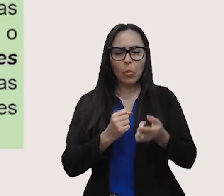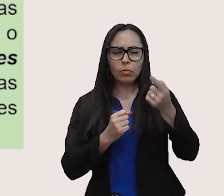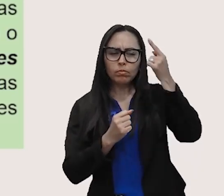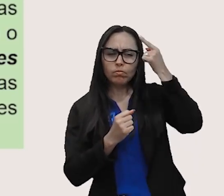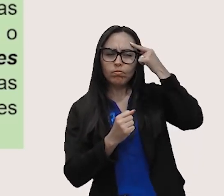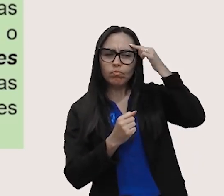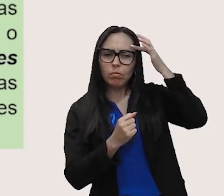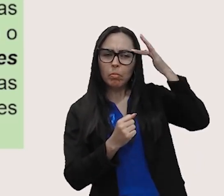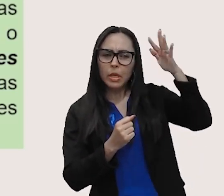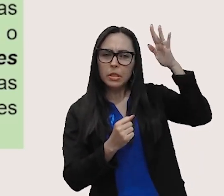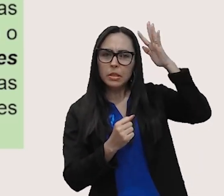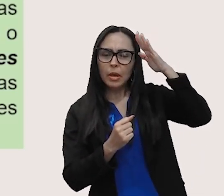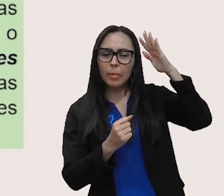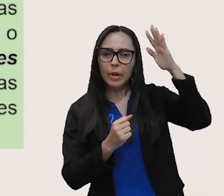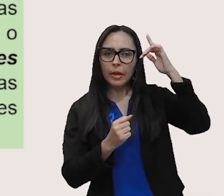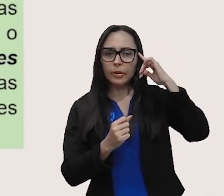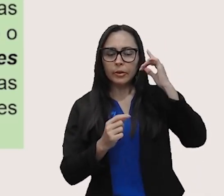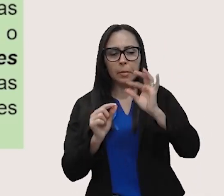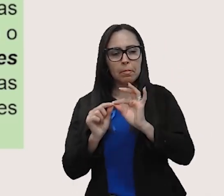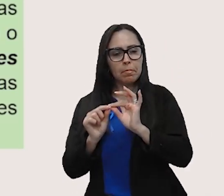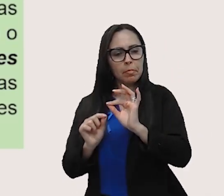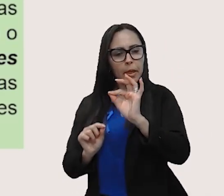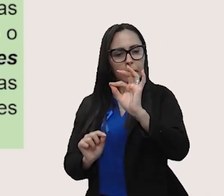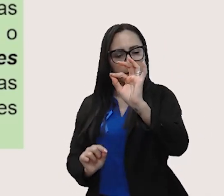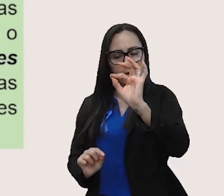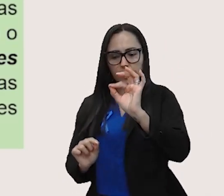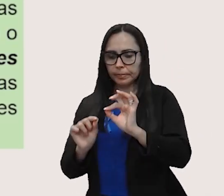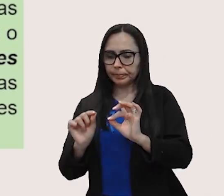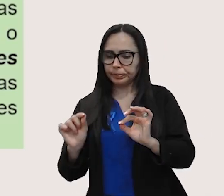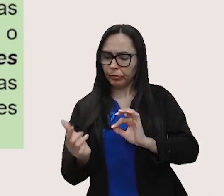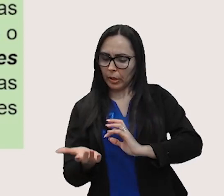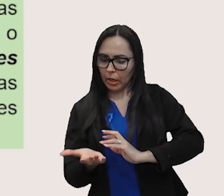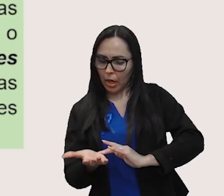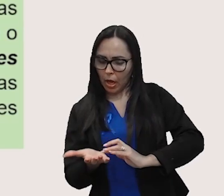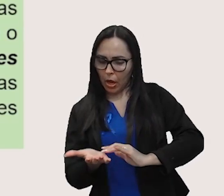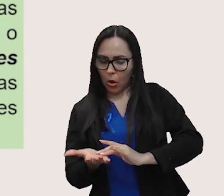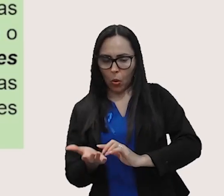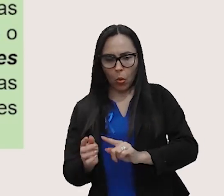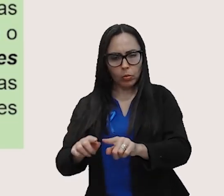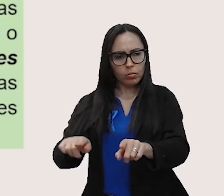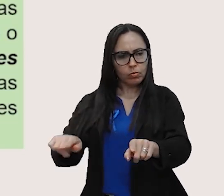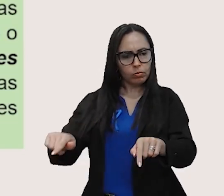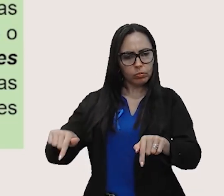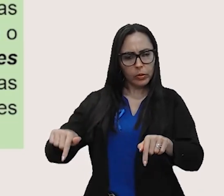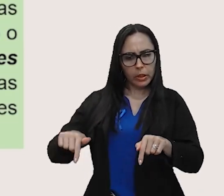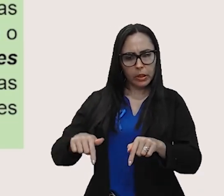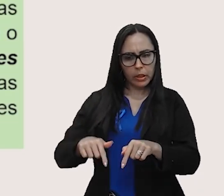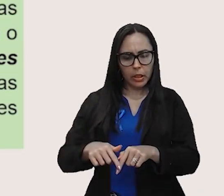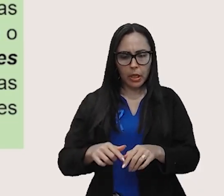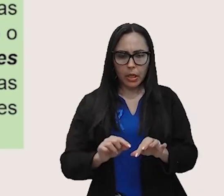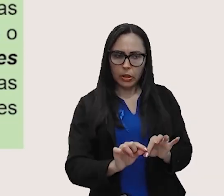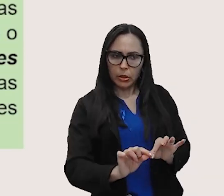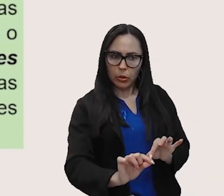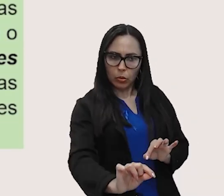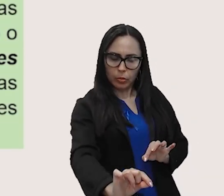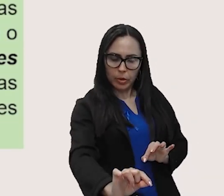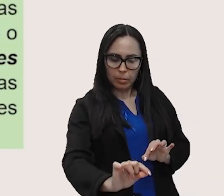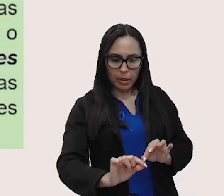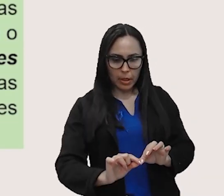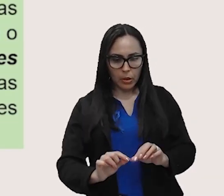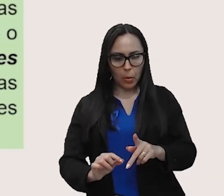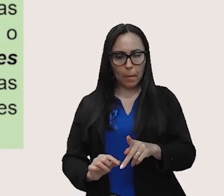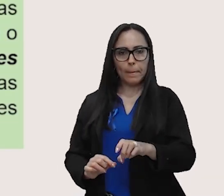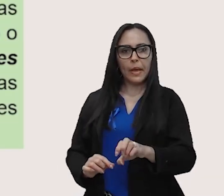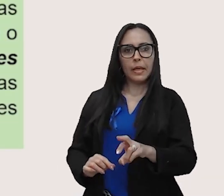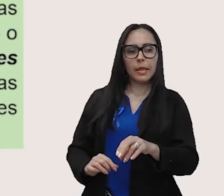pensamento de medição, de cálculo de área, de comprimento, perímetro,